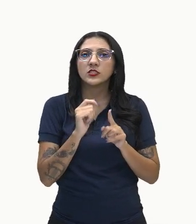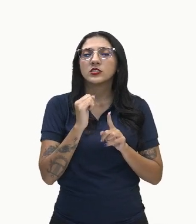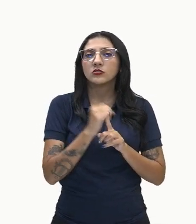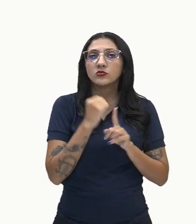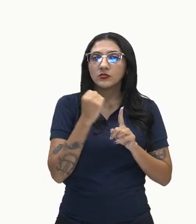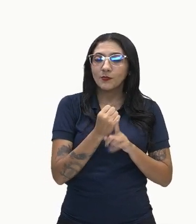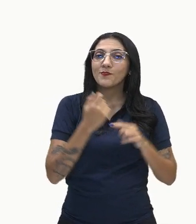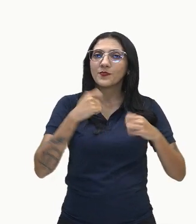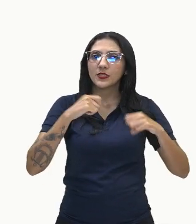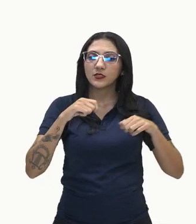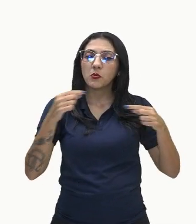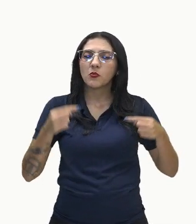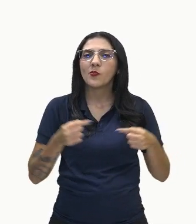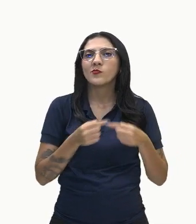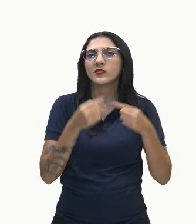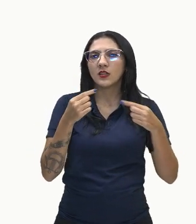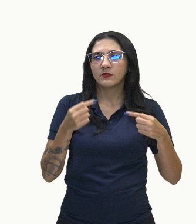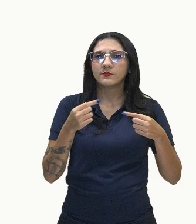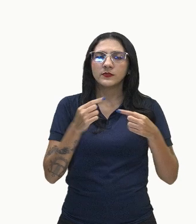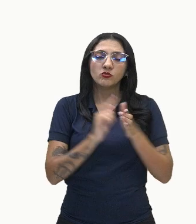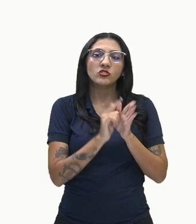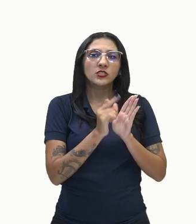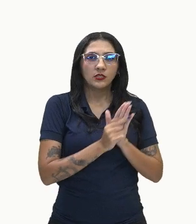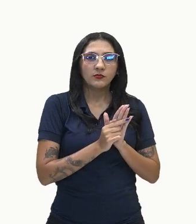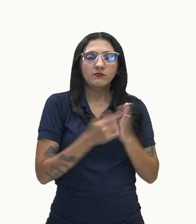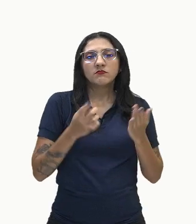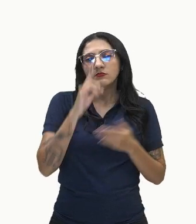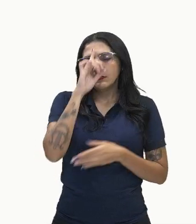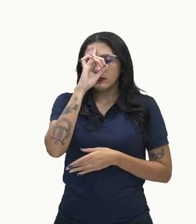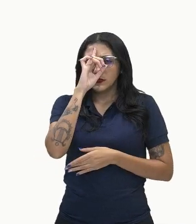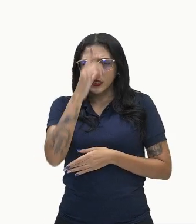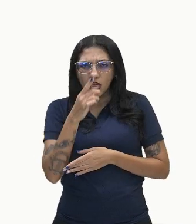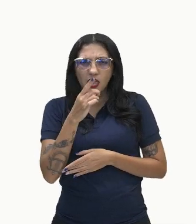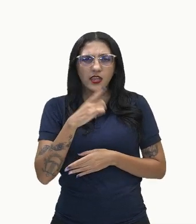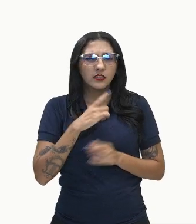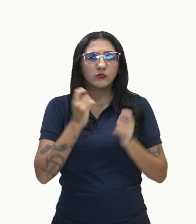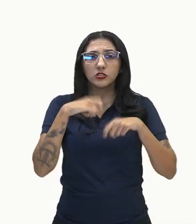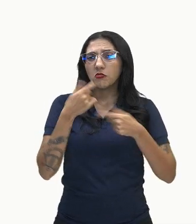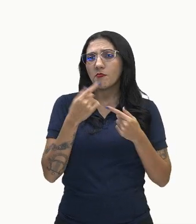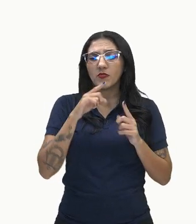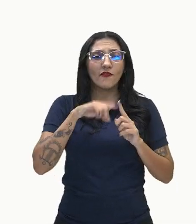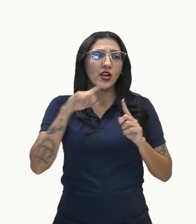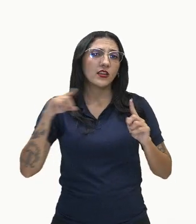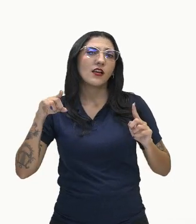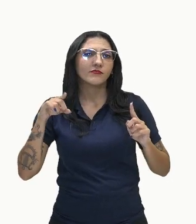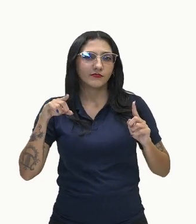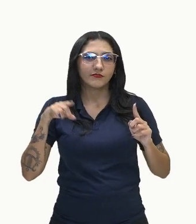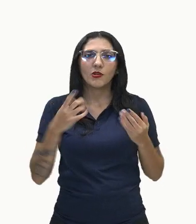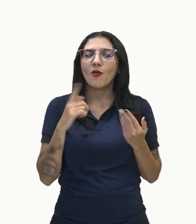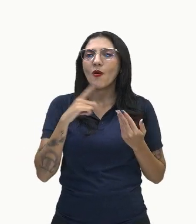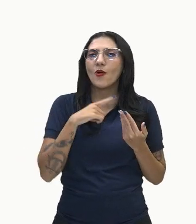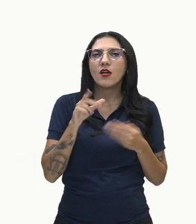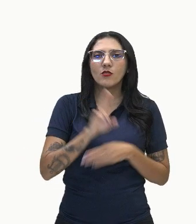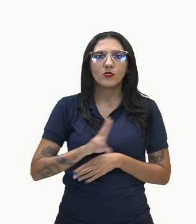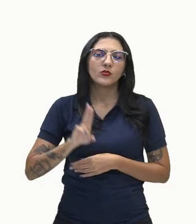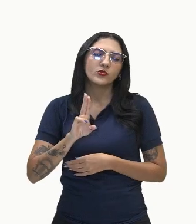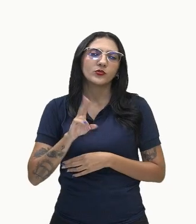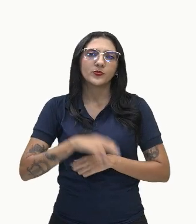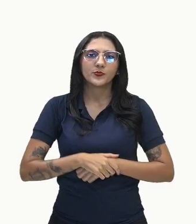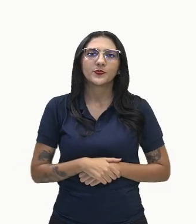uma função social e vão variar conforme a situação de